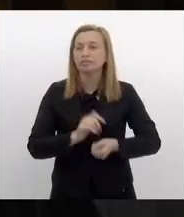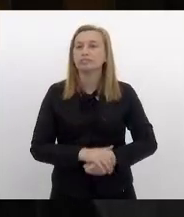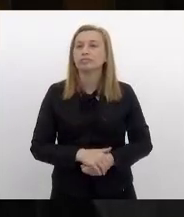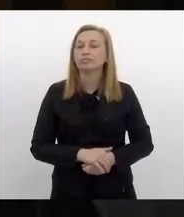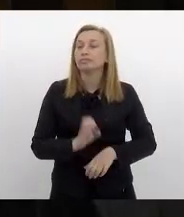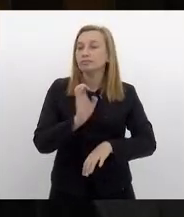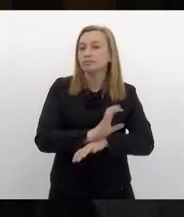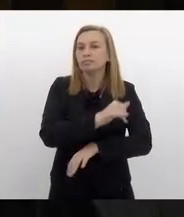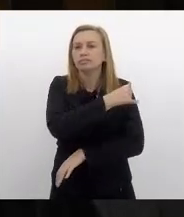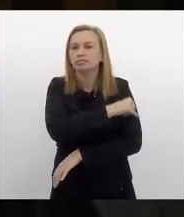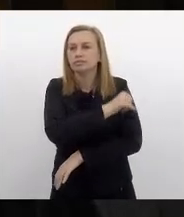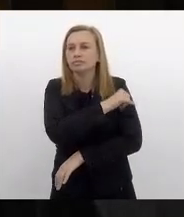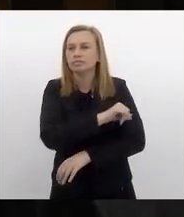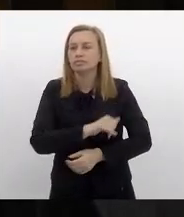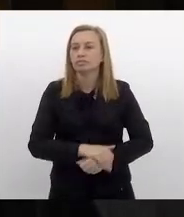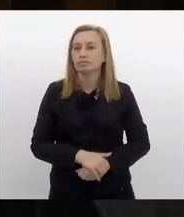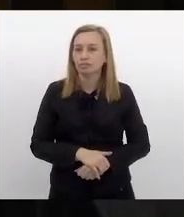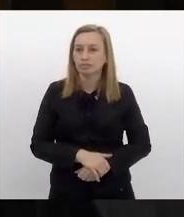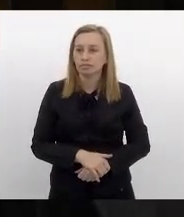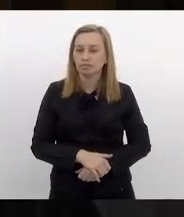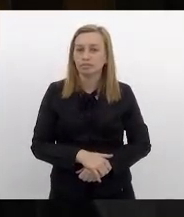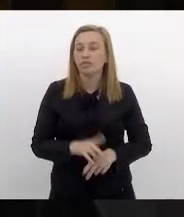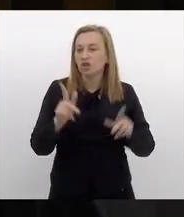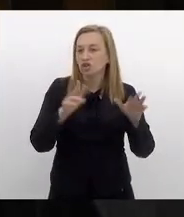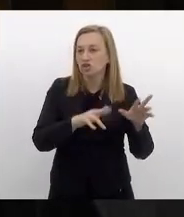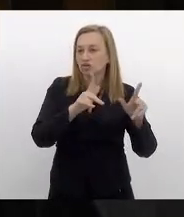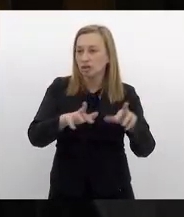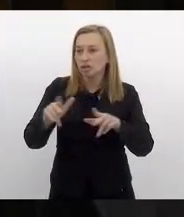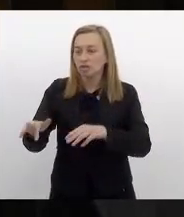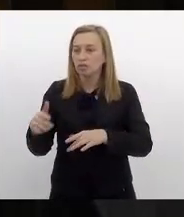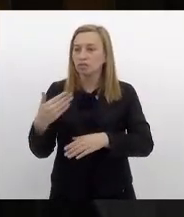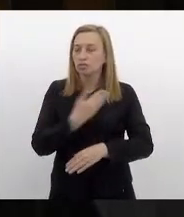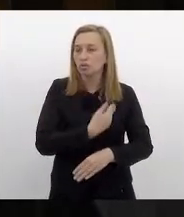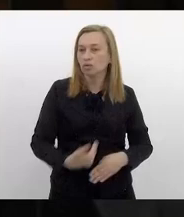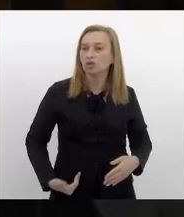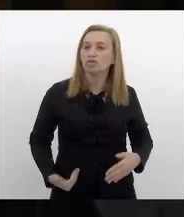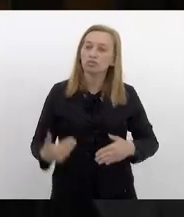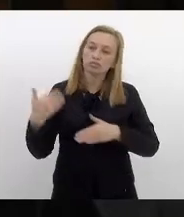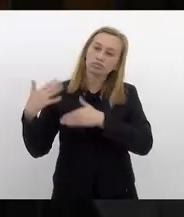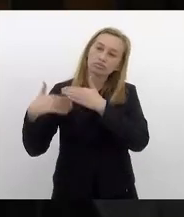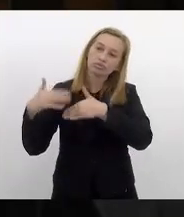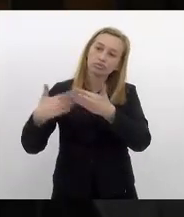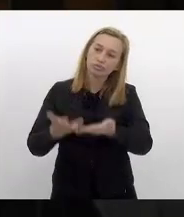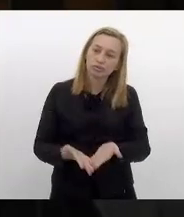Estado do Rio de Janeiro, diferentes governos de lá para cá,